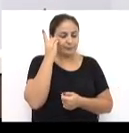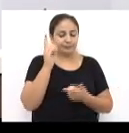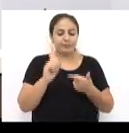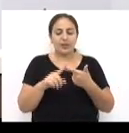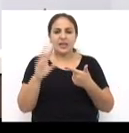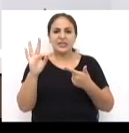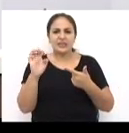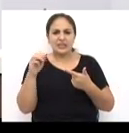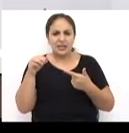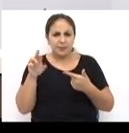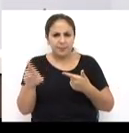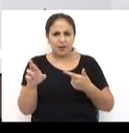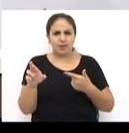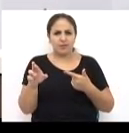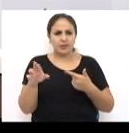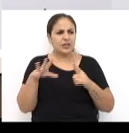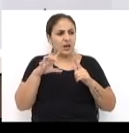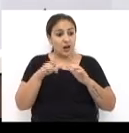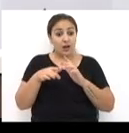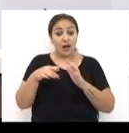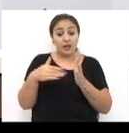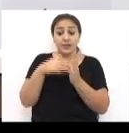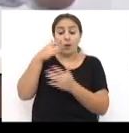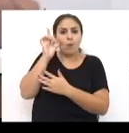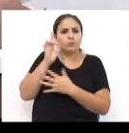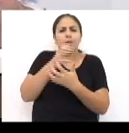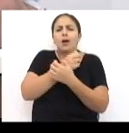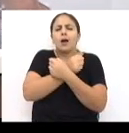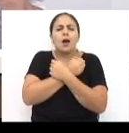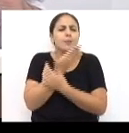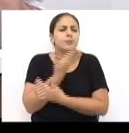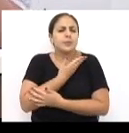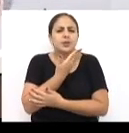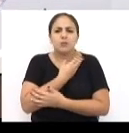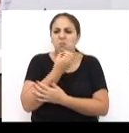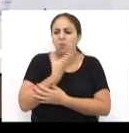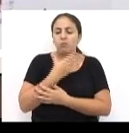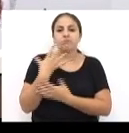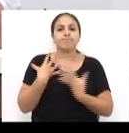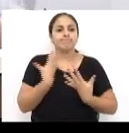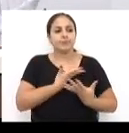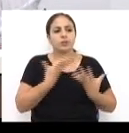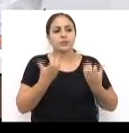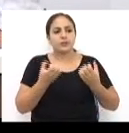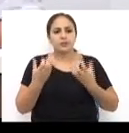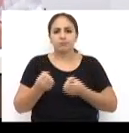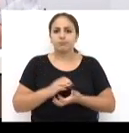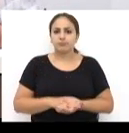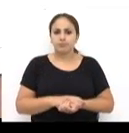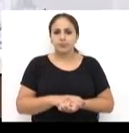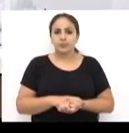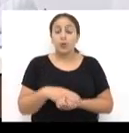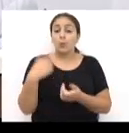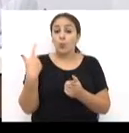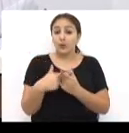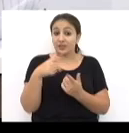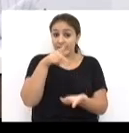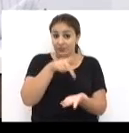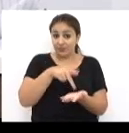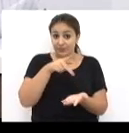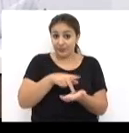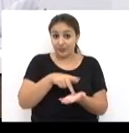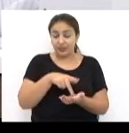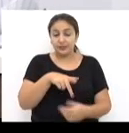até ontem estavam tudo abraçado, estava tudo bom e nós tivemos que aceitar. Dilma, Temer, a chapa, estavam tudo junto. Porque, na